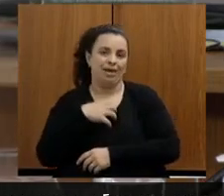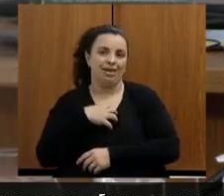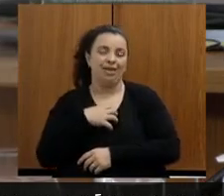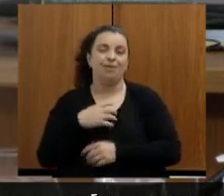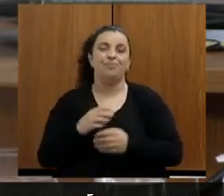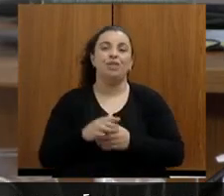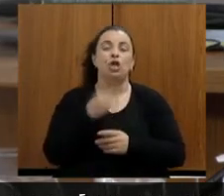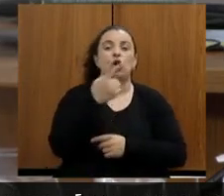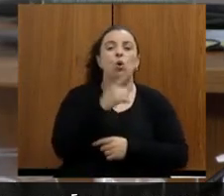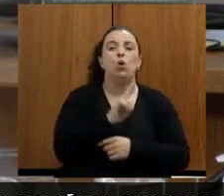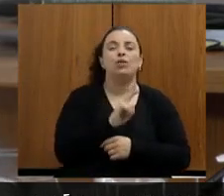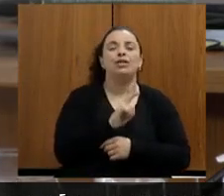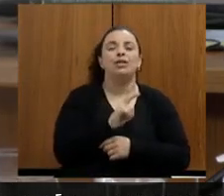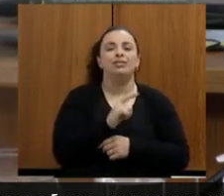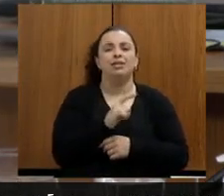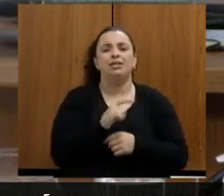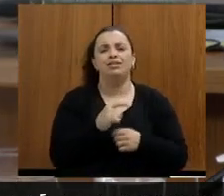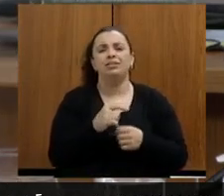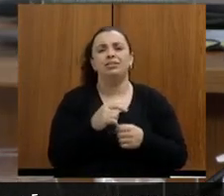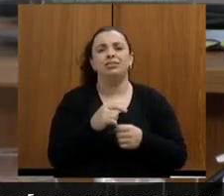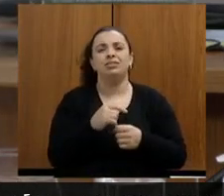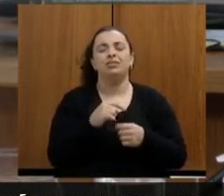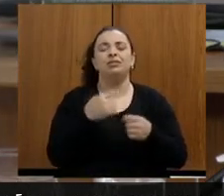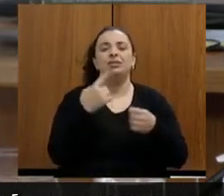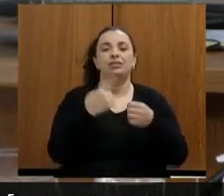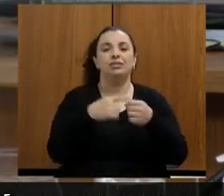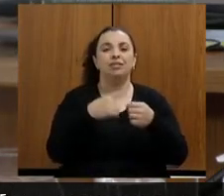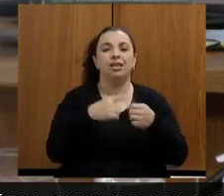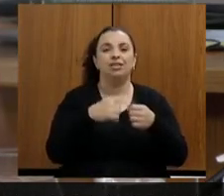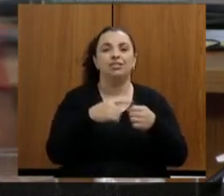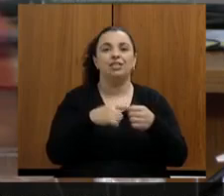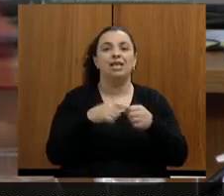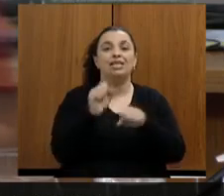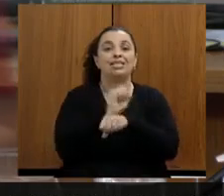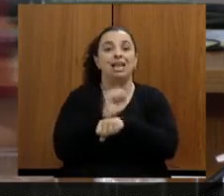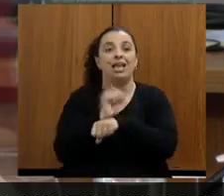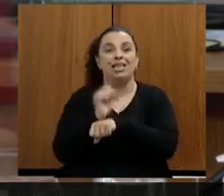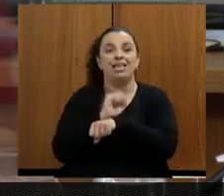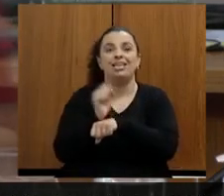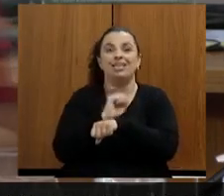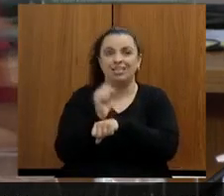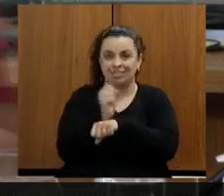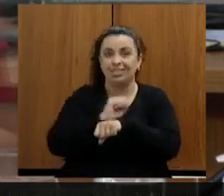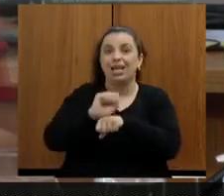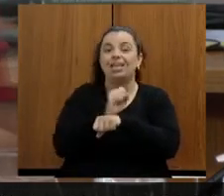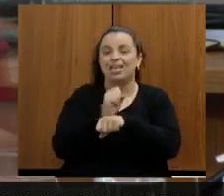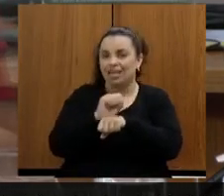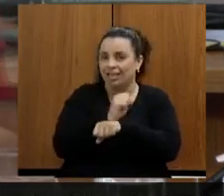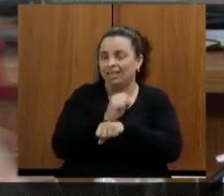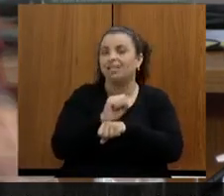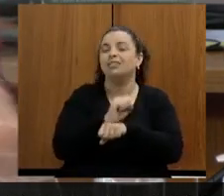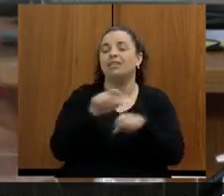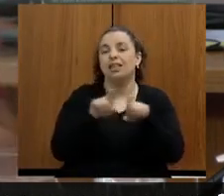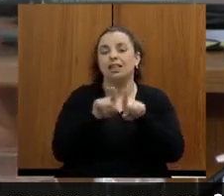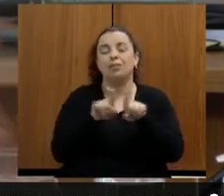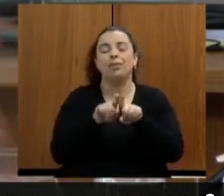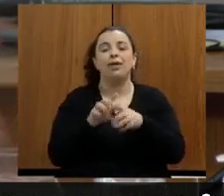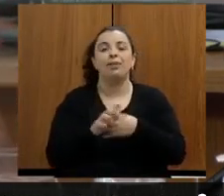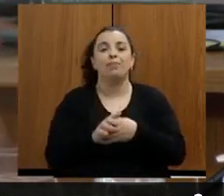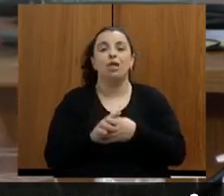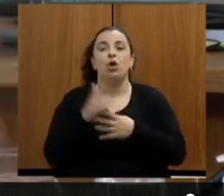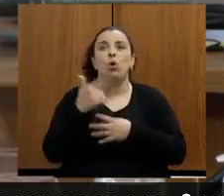ação positiva a nossa polícia é a é assim que leva para nosso a região sudeste